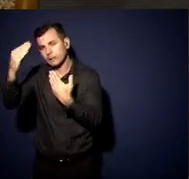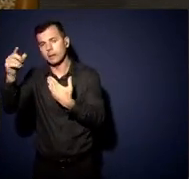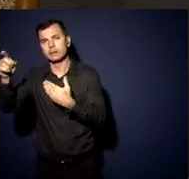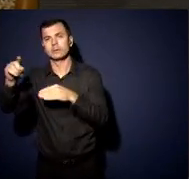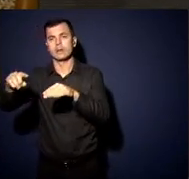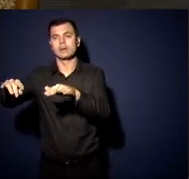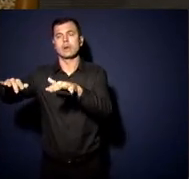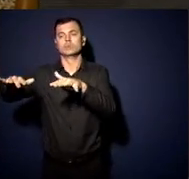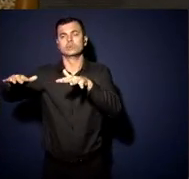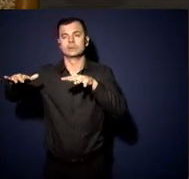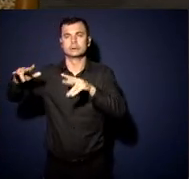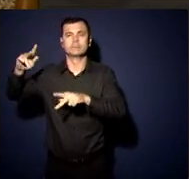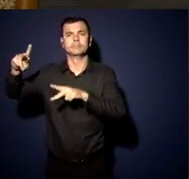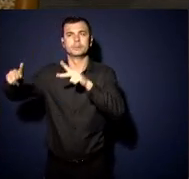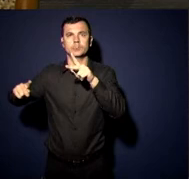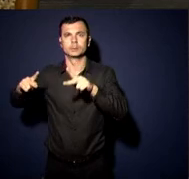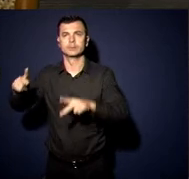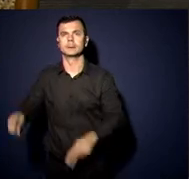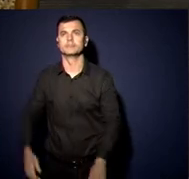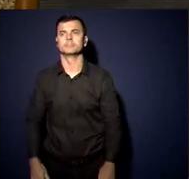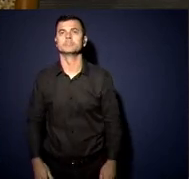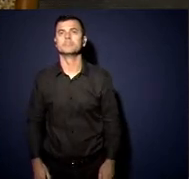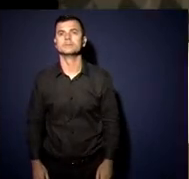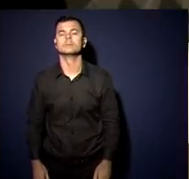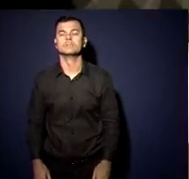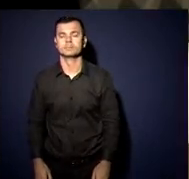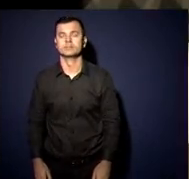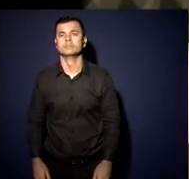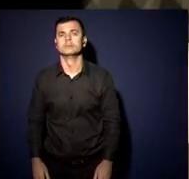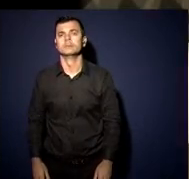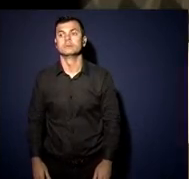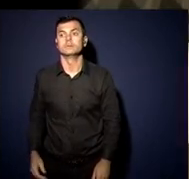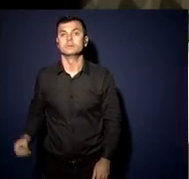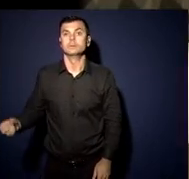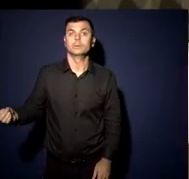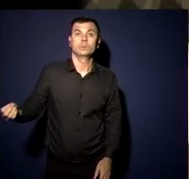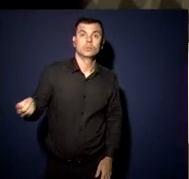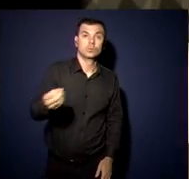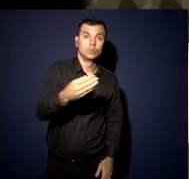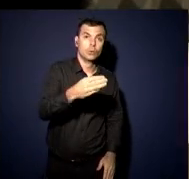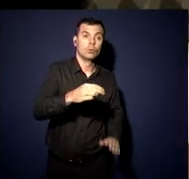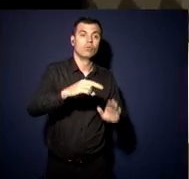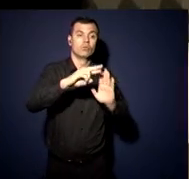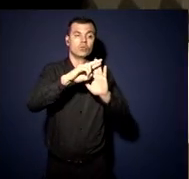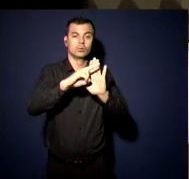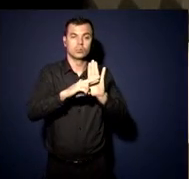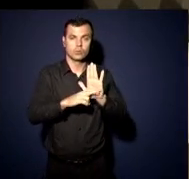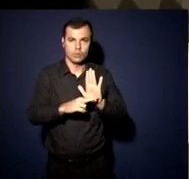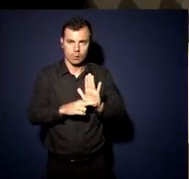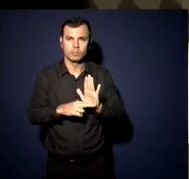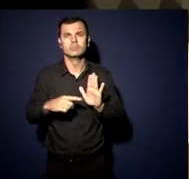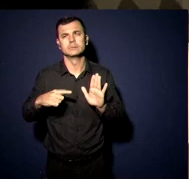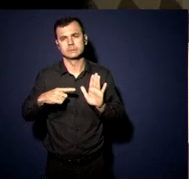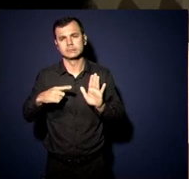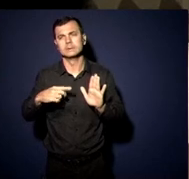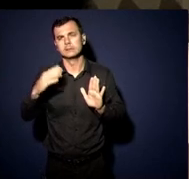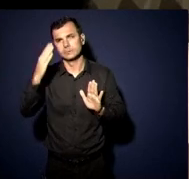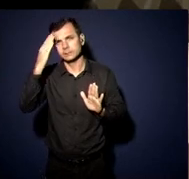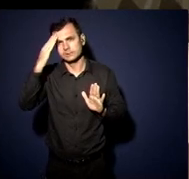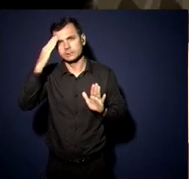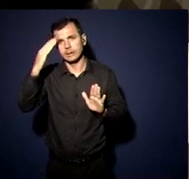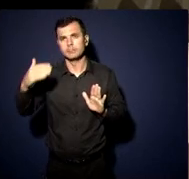públicas nessa toada de novas normas Eu sei que vocês estão pipeline gigantesco você tem um mandato ainda com